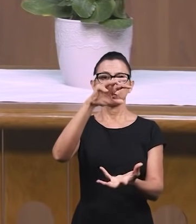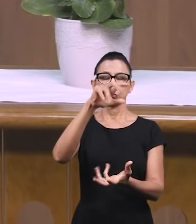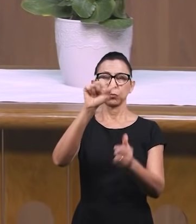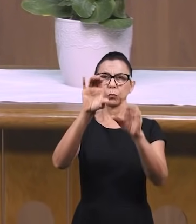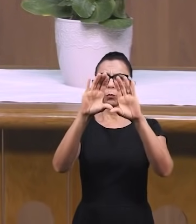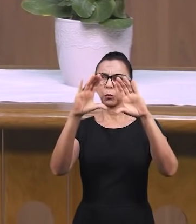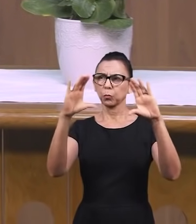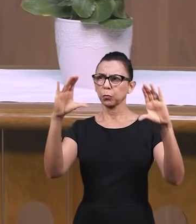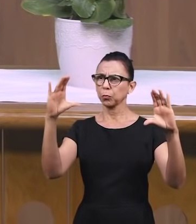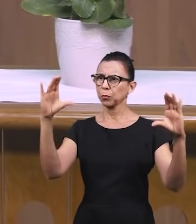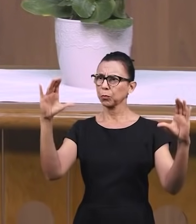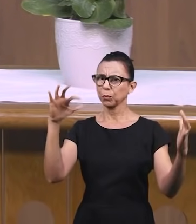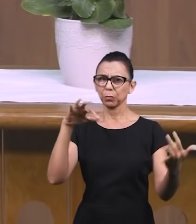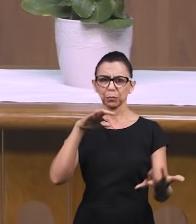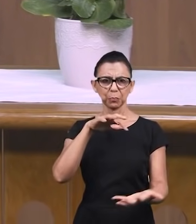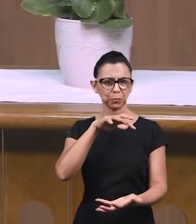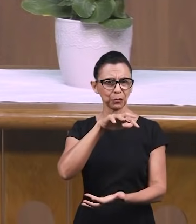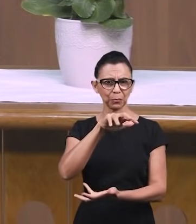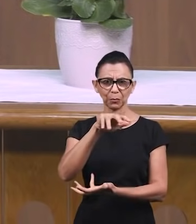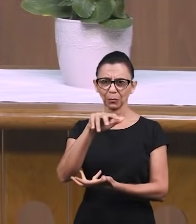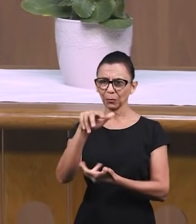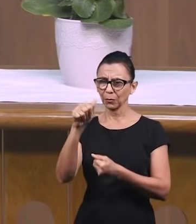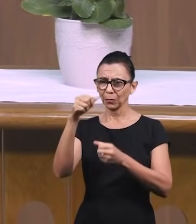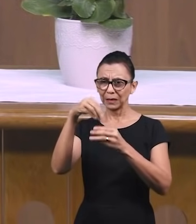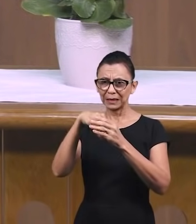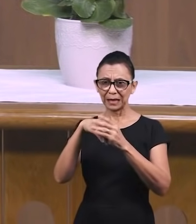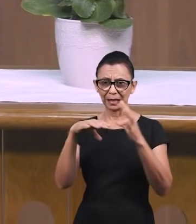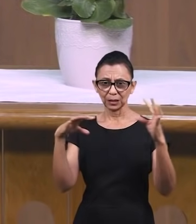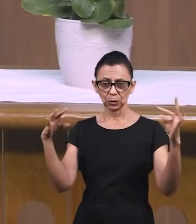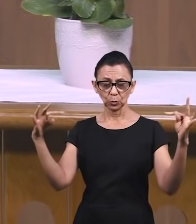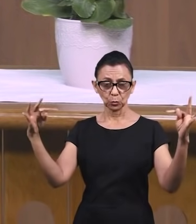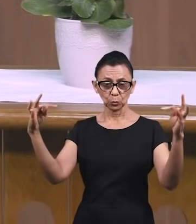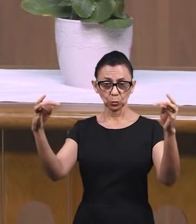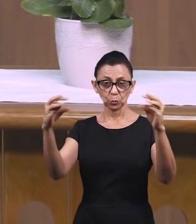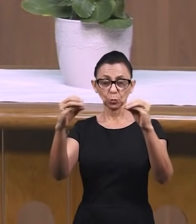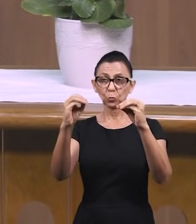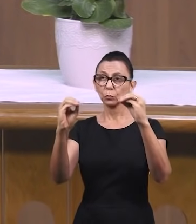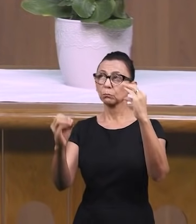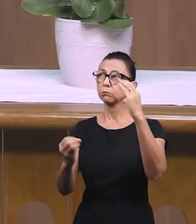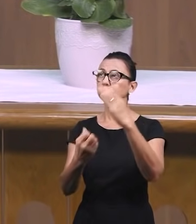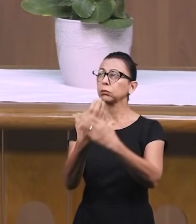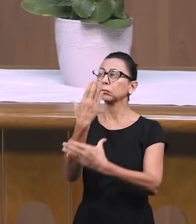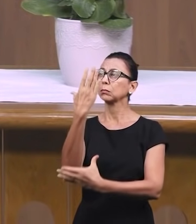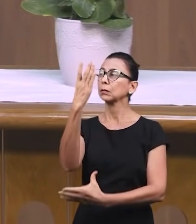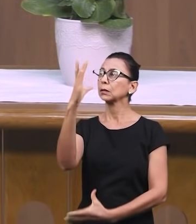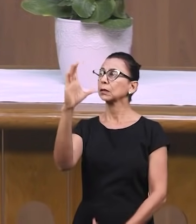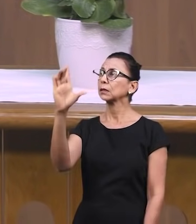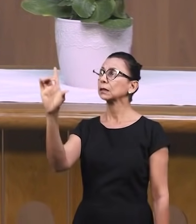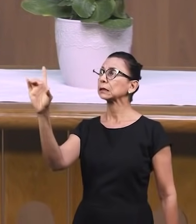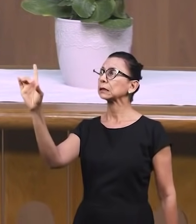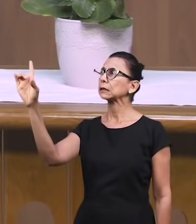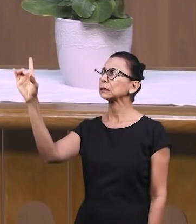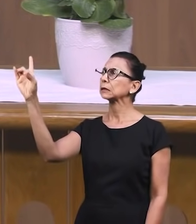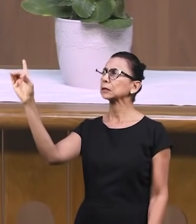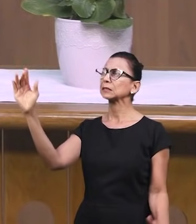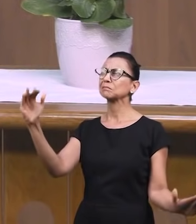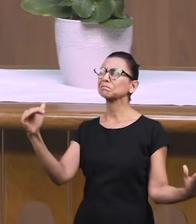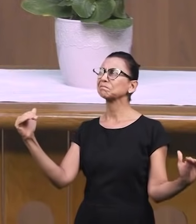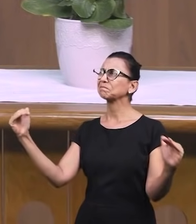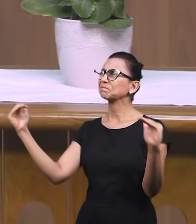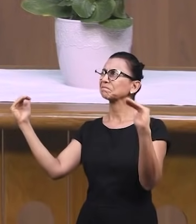do universo, do céu, da terra? O Criador de tudo que existe neste mundo que nós estamos? Esse